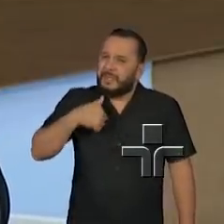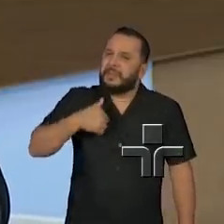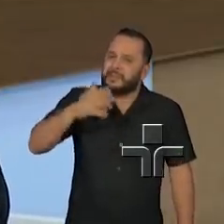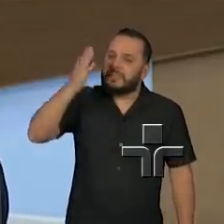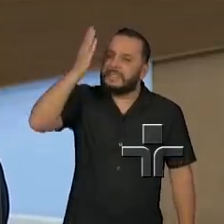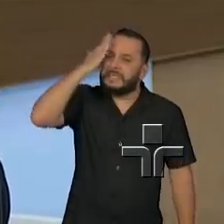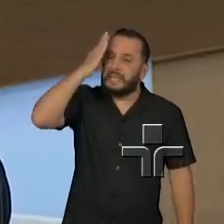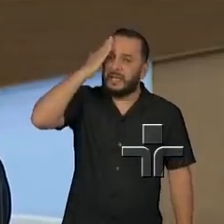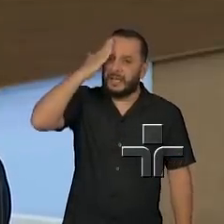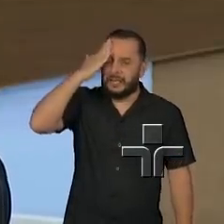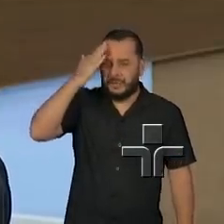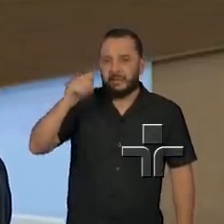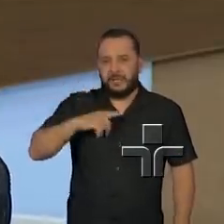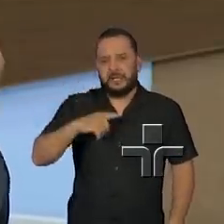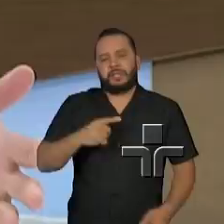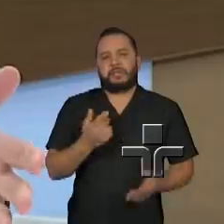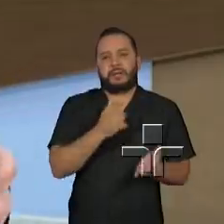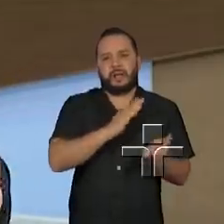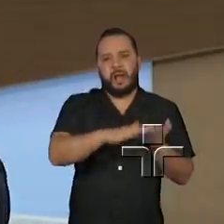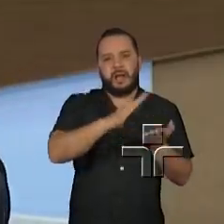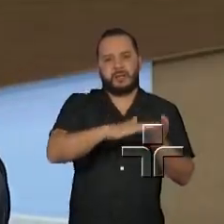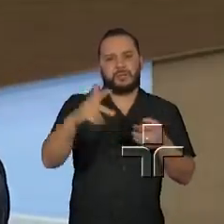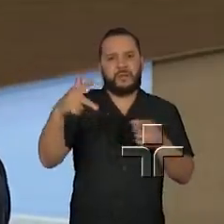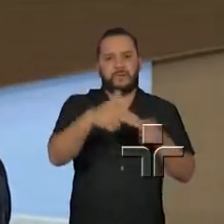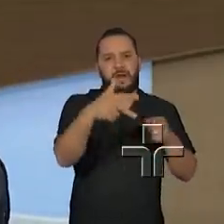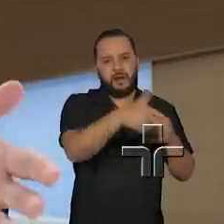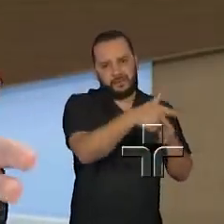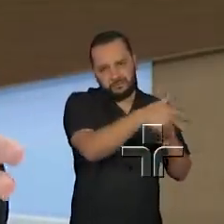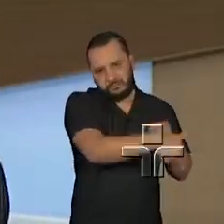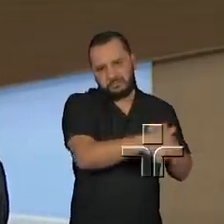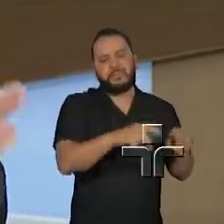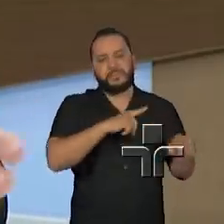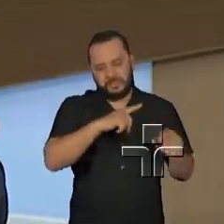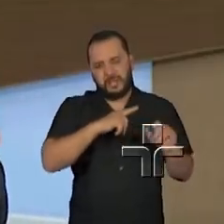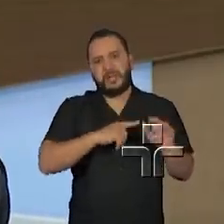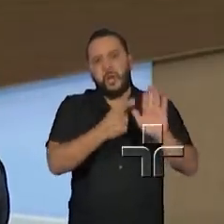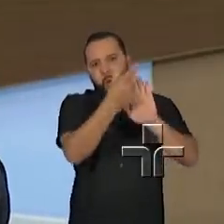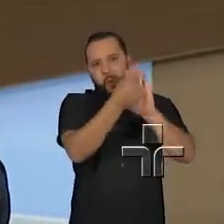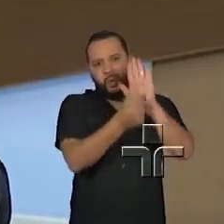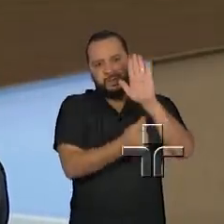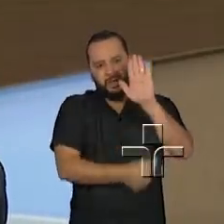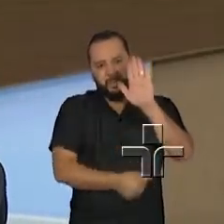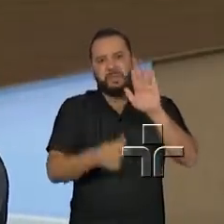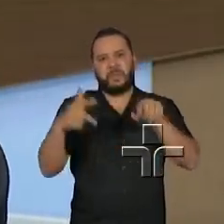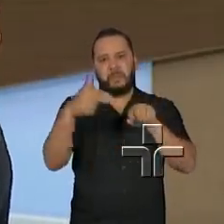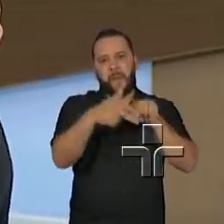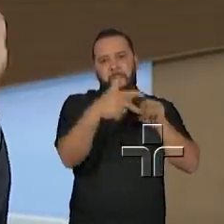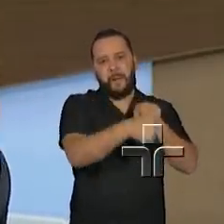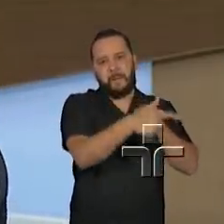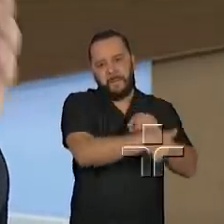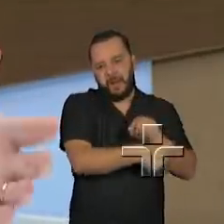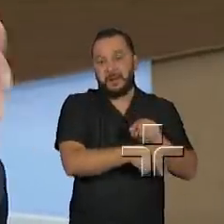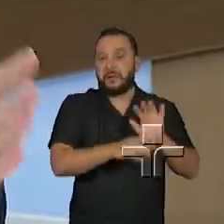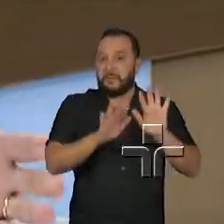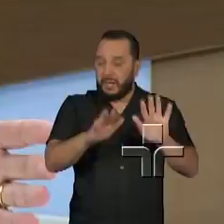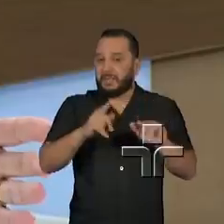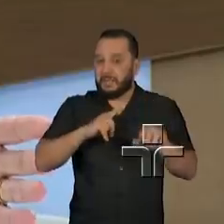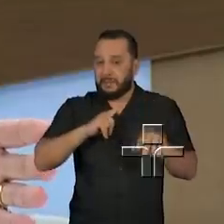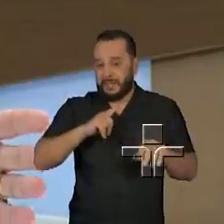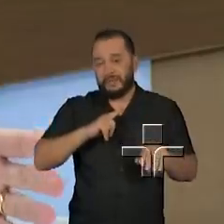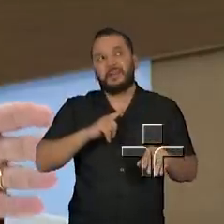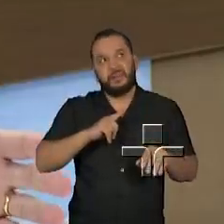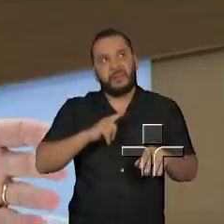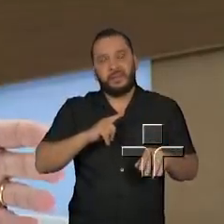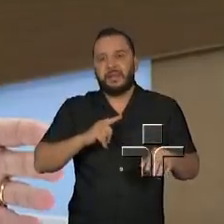contexto não só de corte de verbas por razões orçamentárias, que é real e talvez necessário, mas um contexto de guerra cultural à